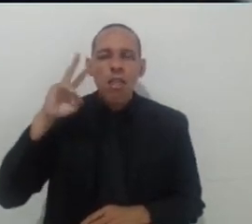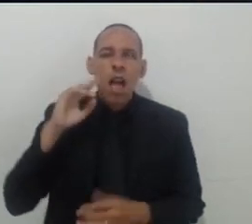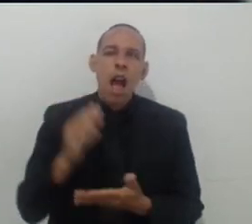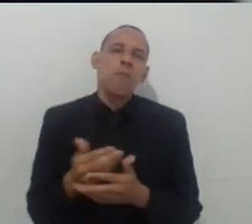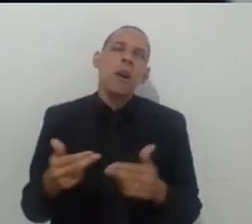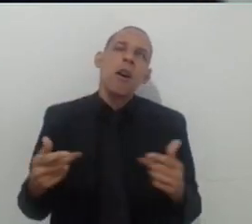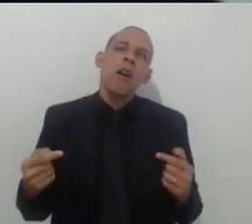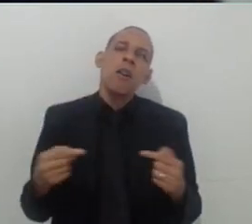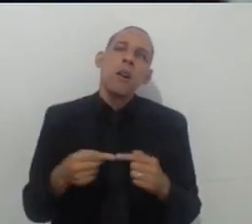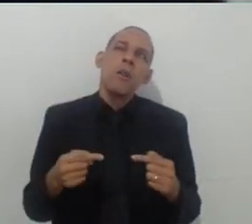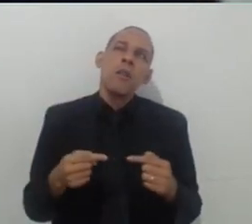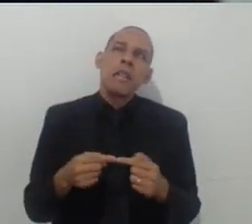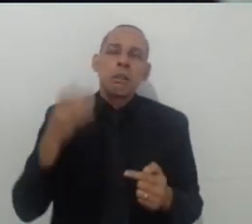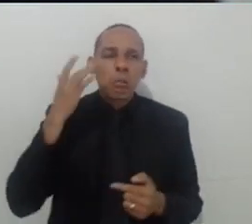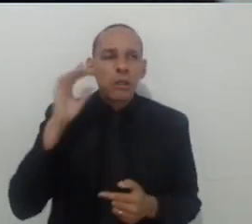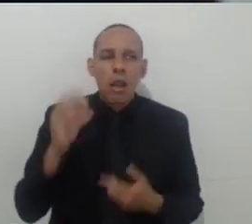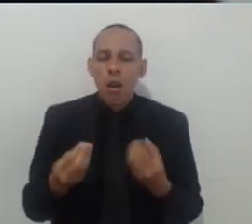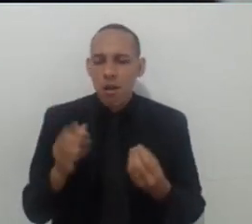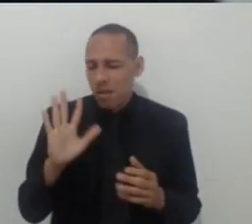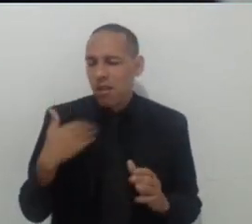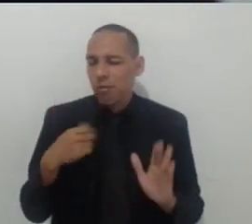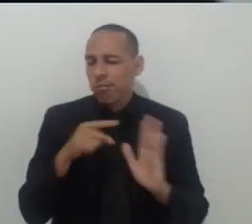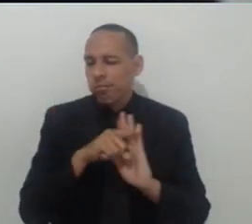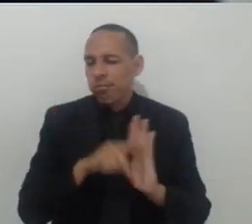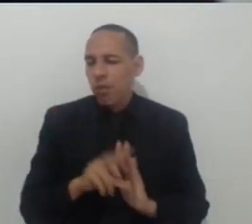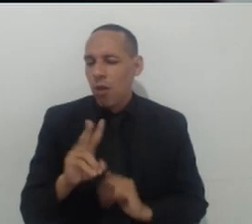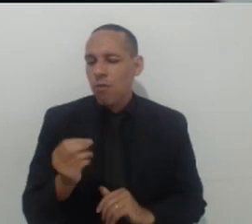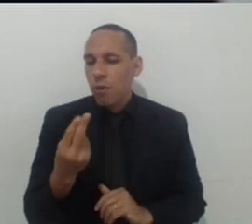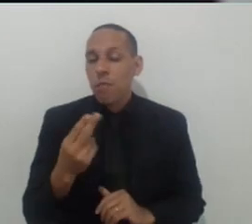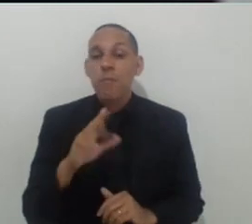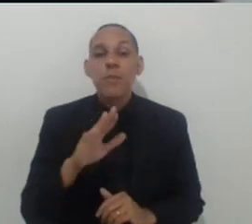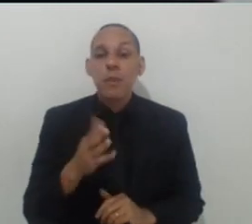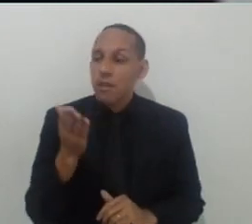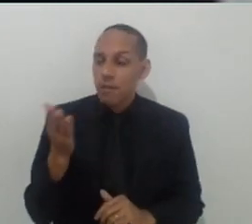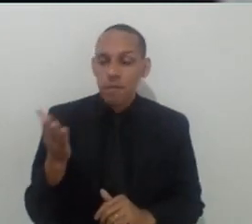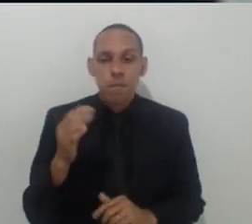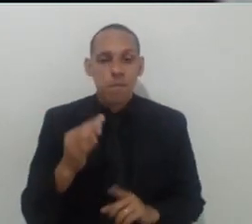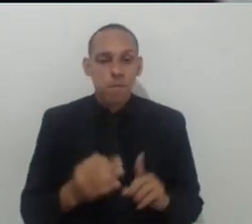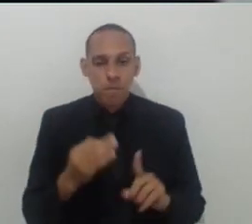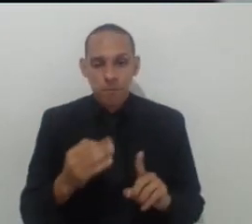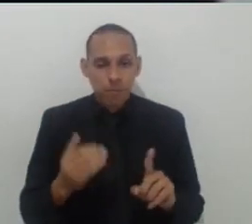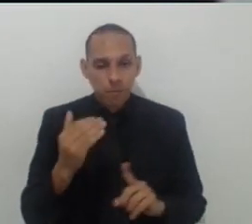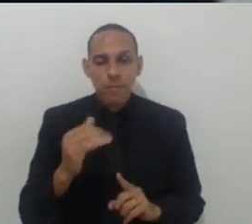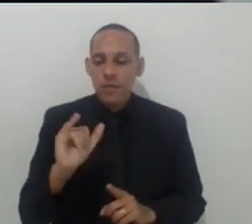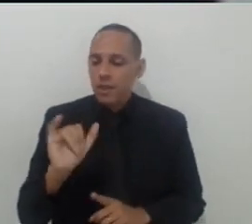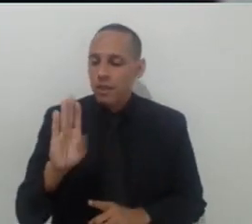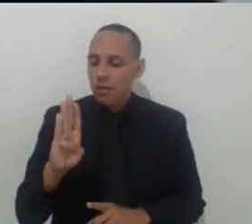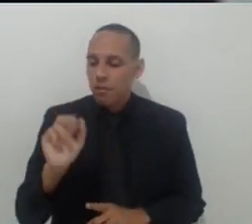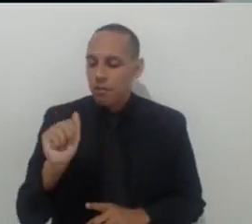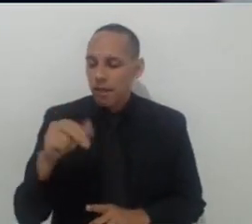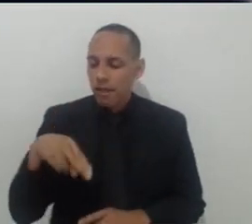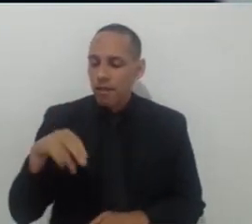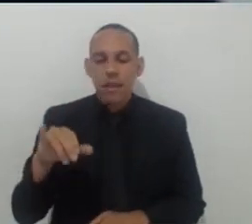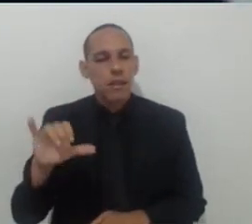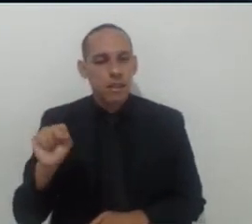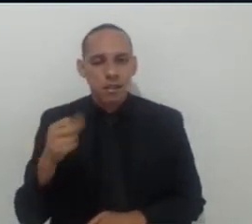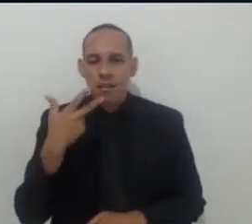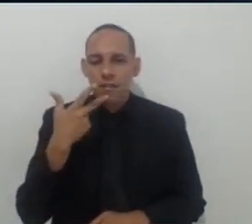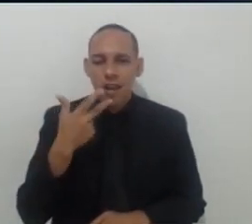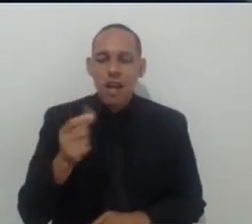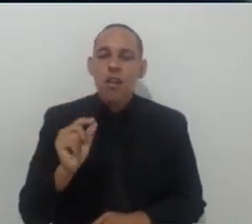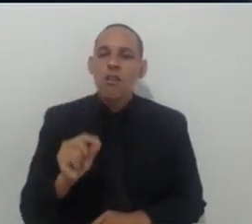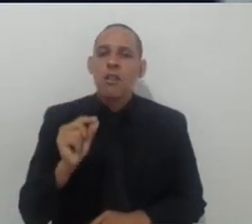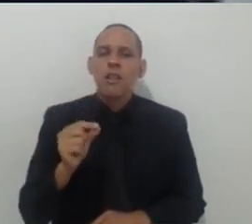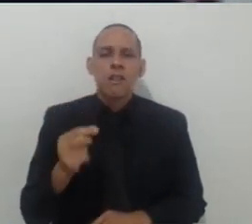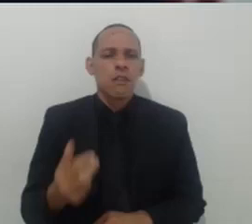foi a situação lá, mas vou examinar. Mas nas palavras do desembargador Ibanez, que fala que não pode